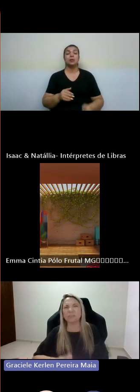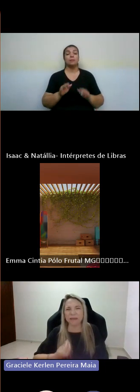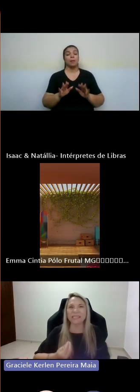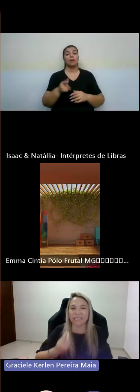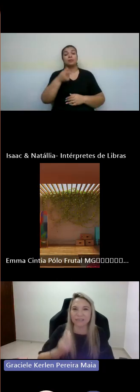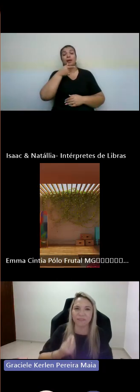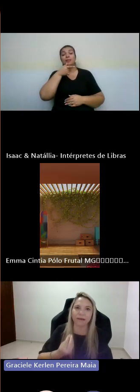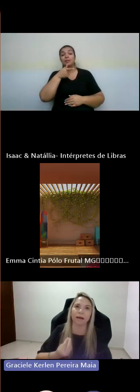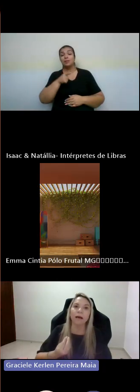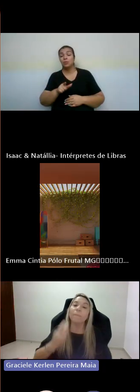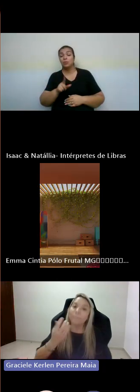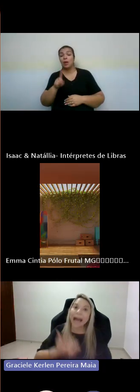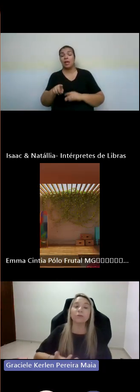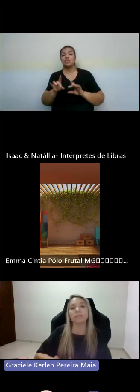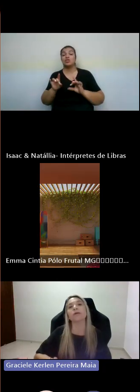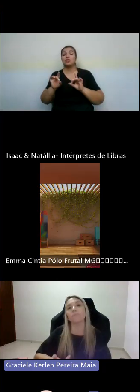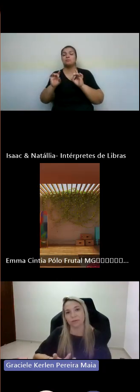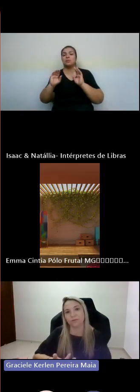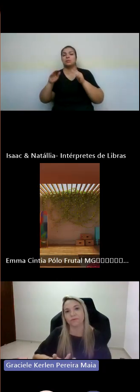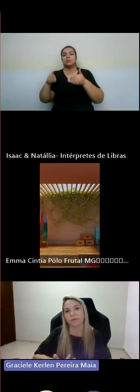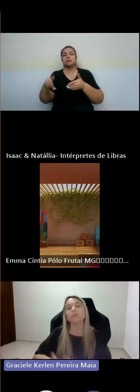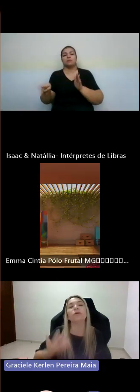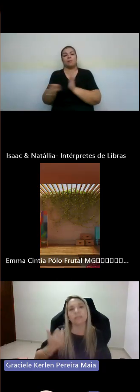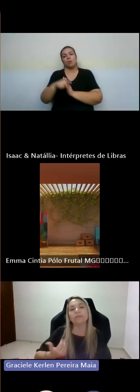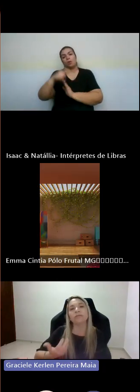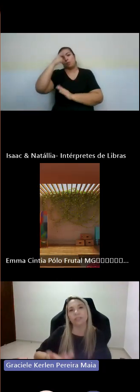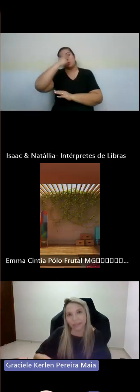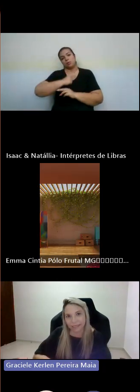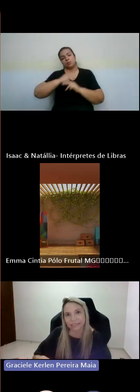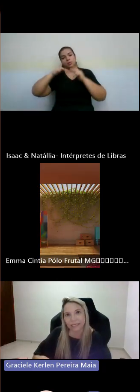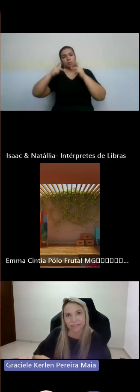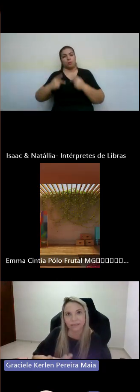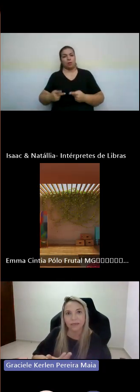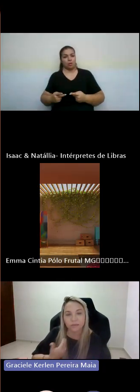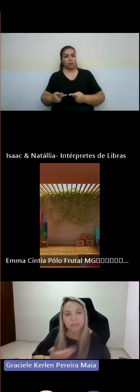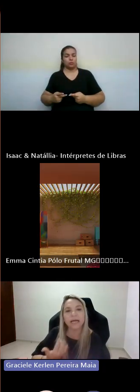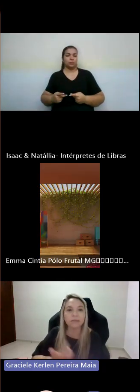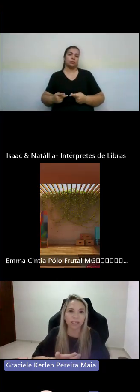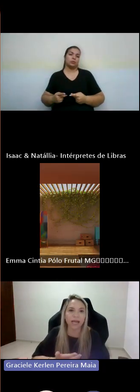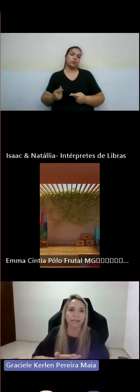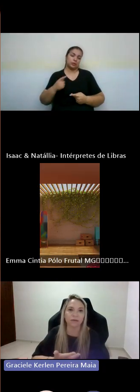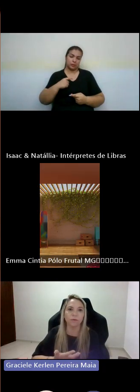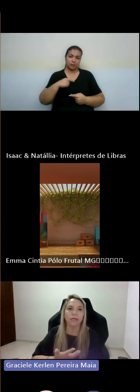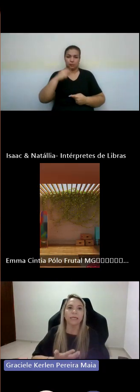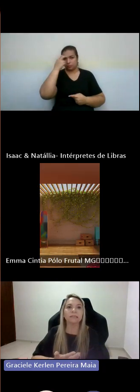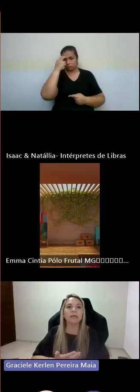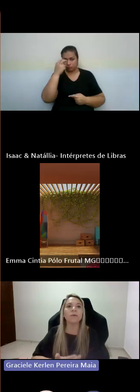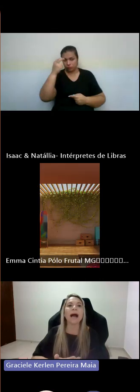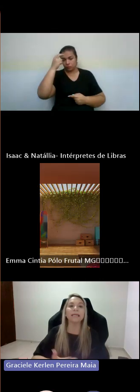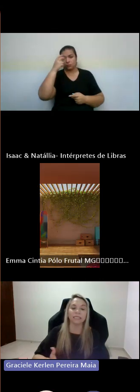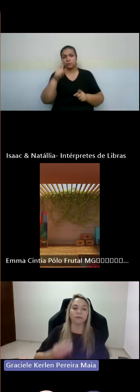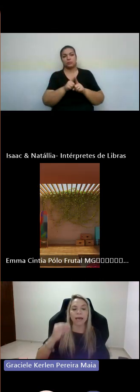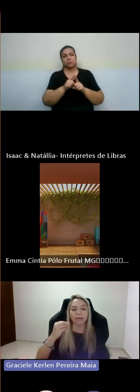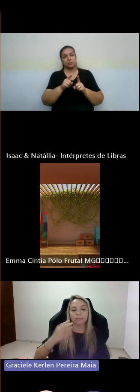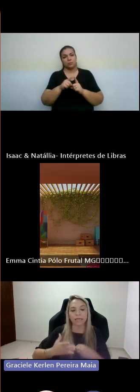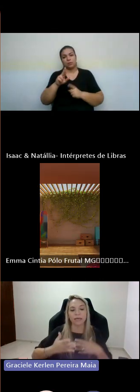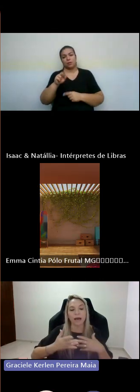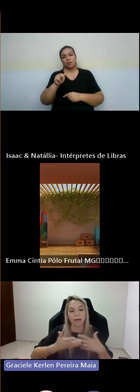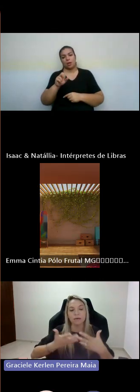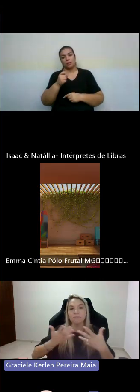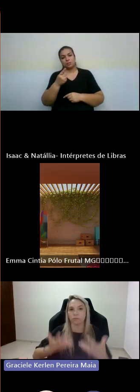é específica para o ser humano, dotado de inteligência, dotado de razão. Então, a língua,